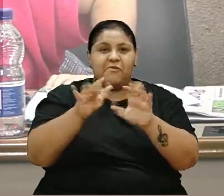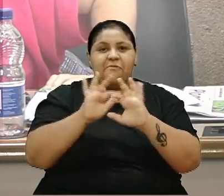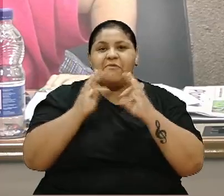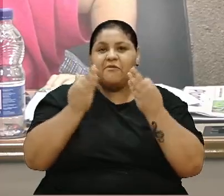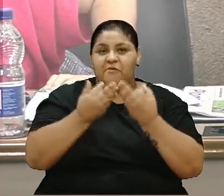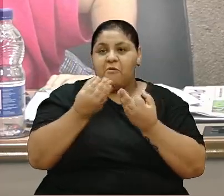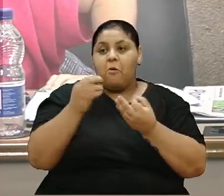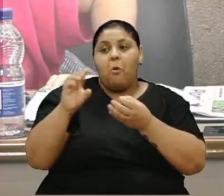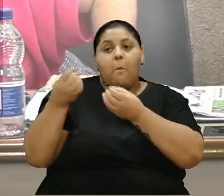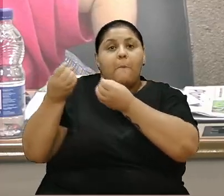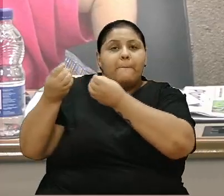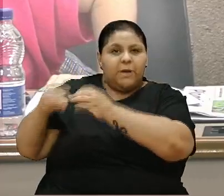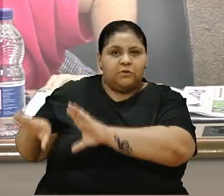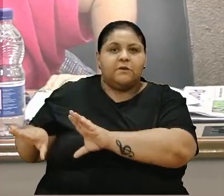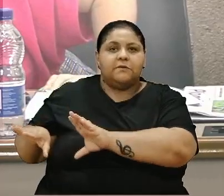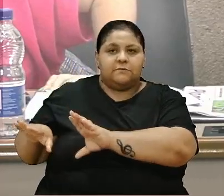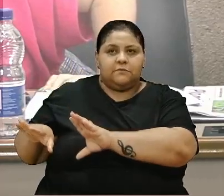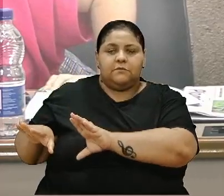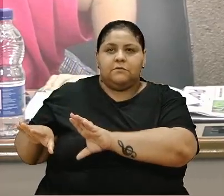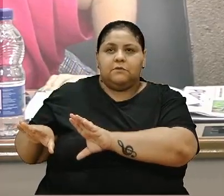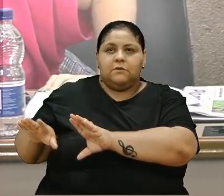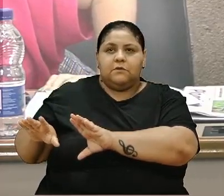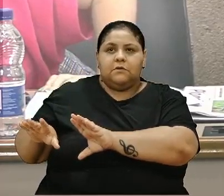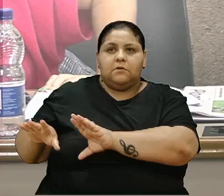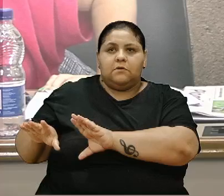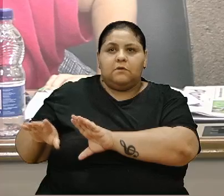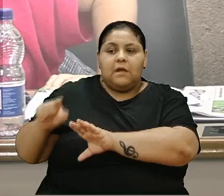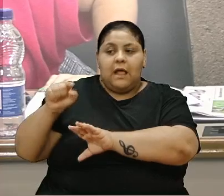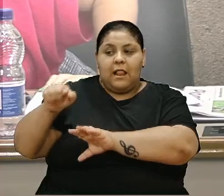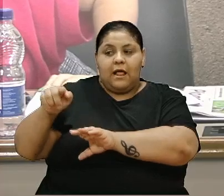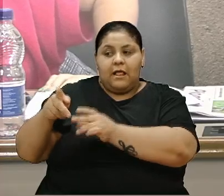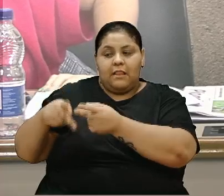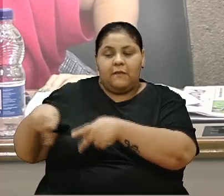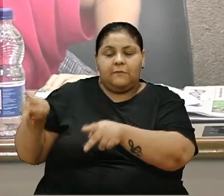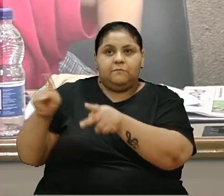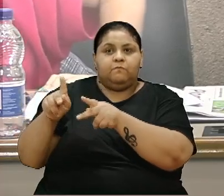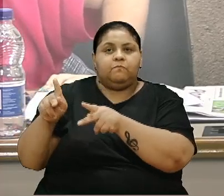vezes abandonadas, e no caso aquele público ali é um público